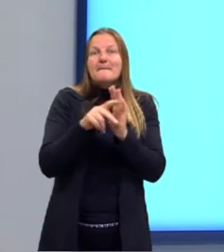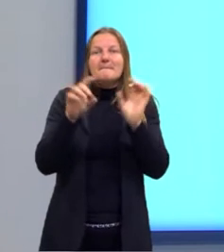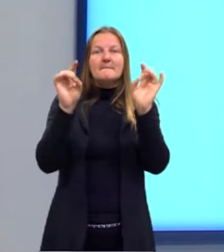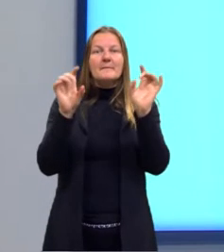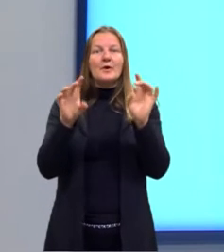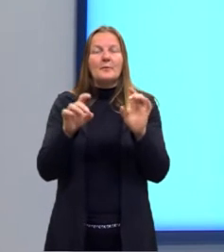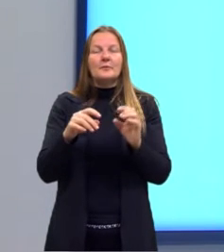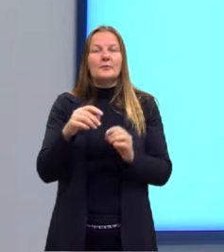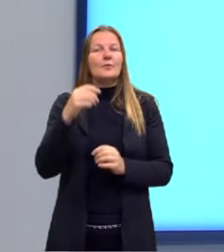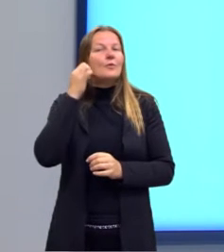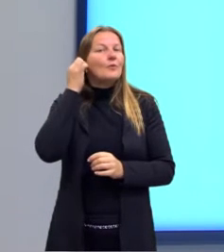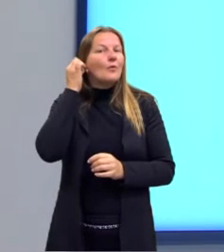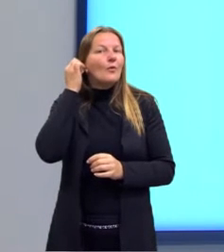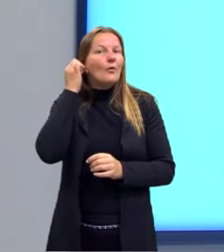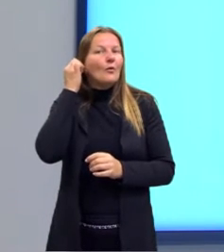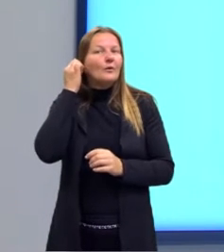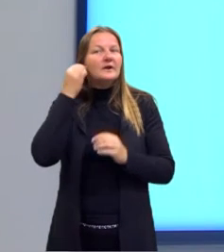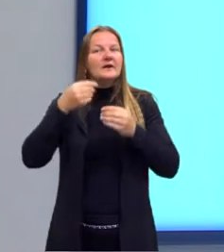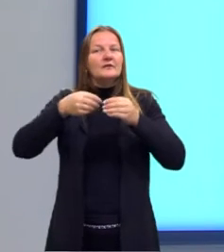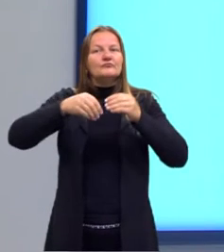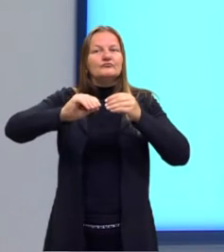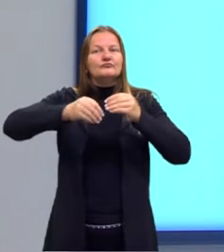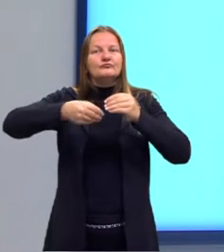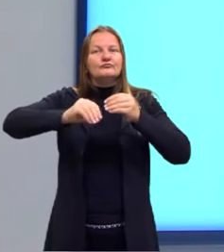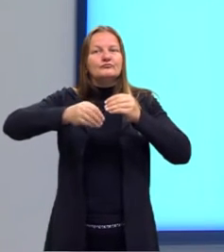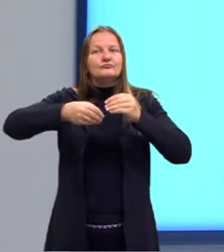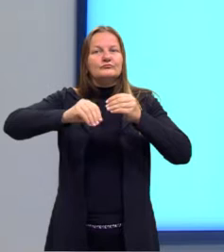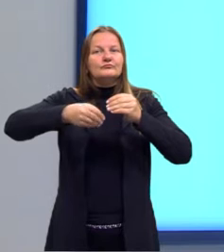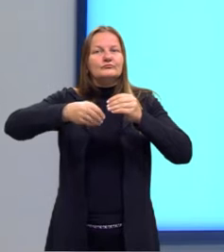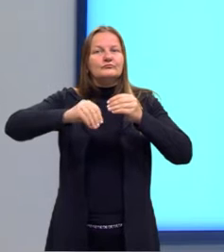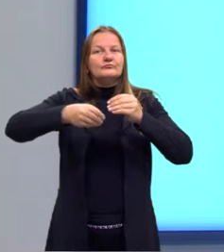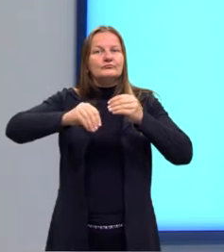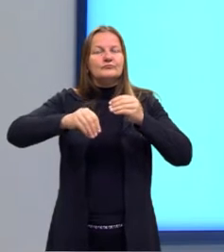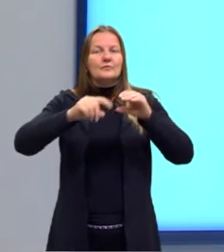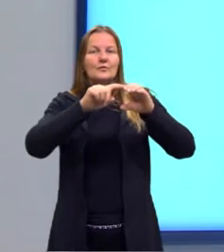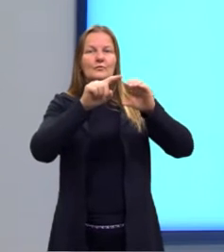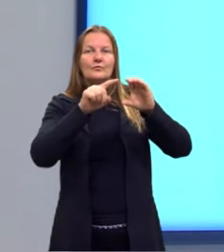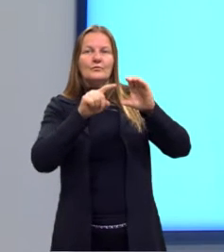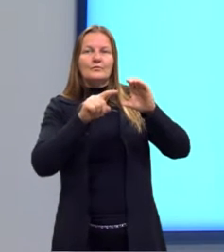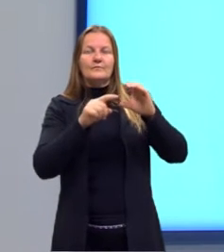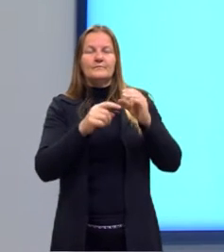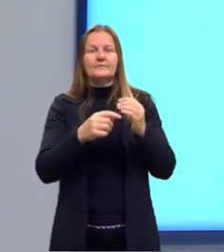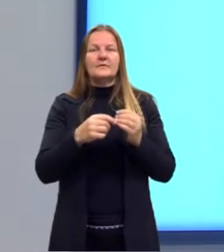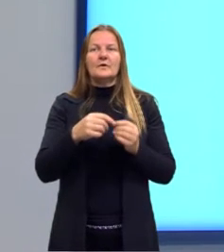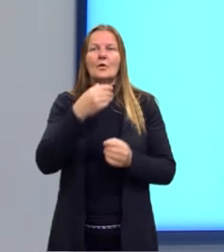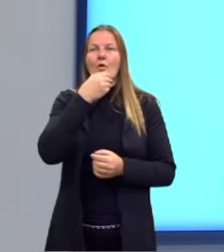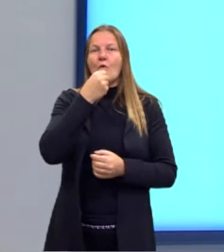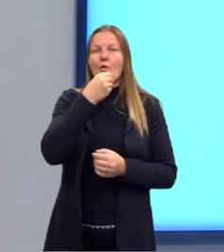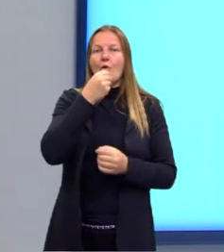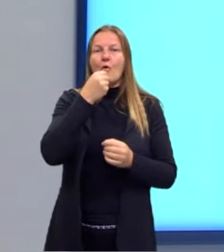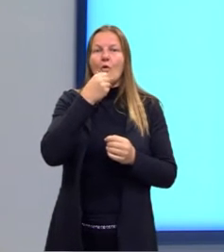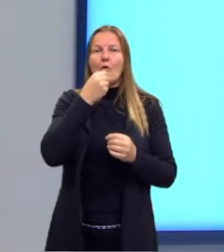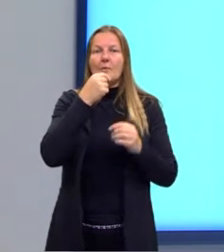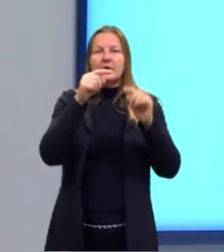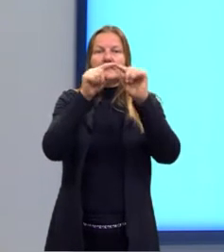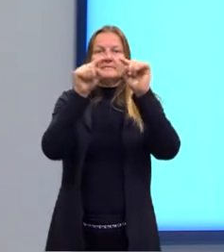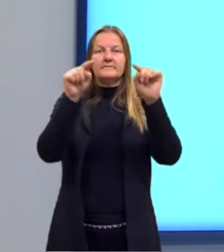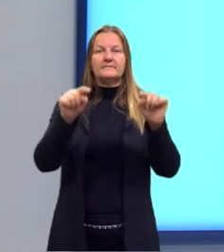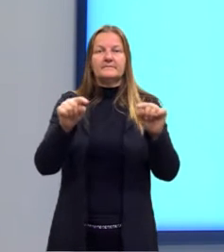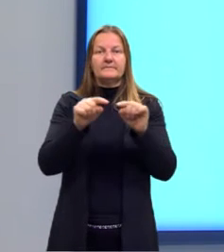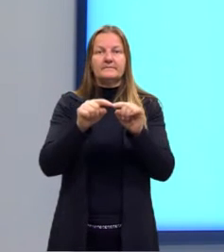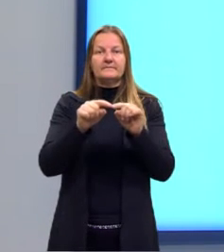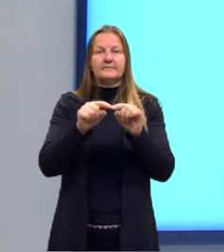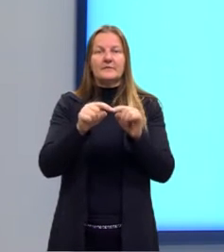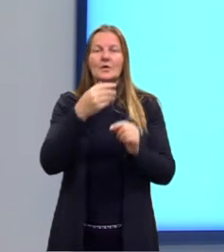solto então aqui ó a mulher tem um lobo da orelha solto e um homem tem um lobo